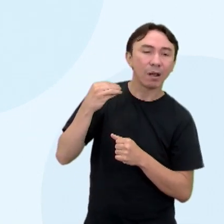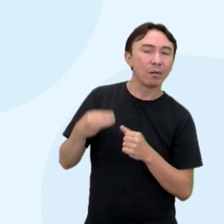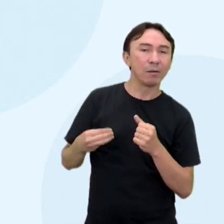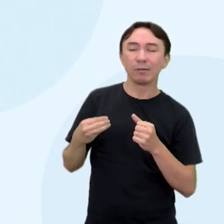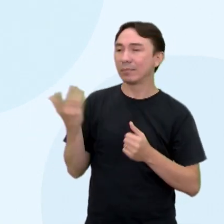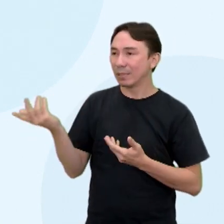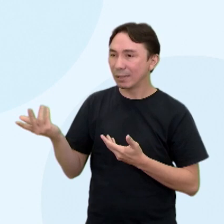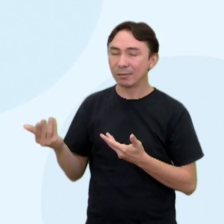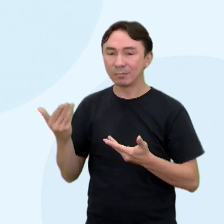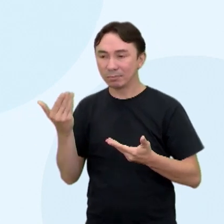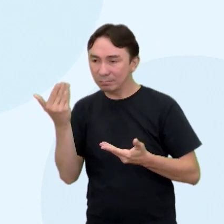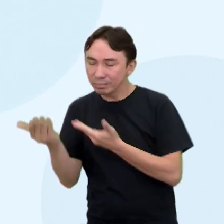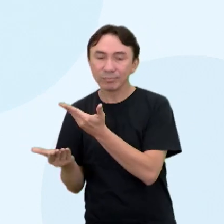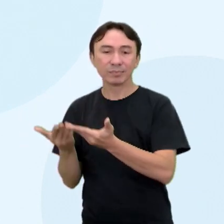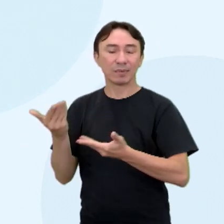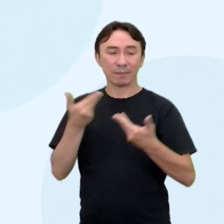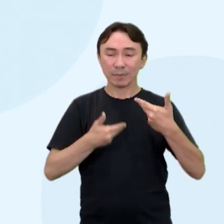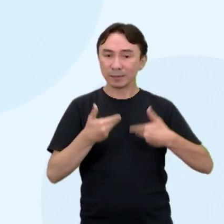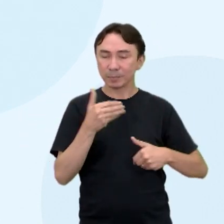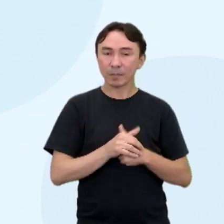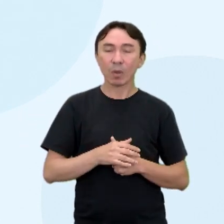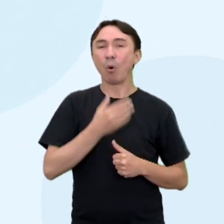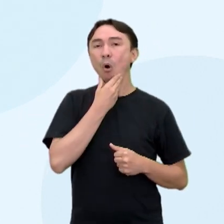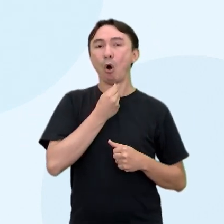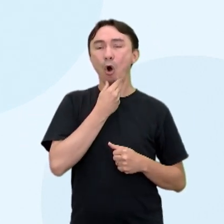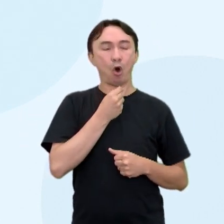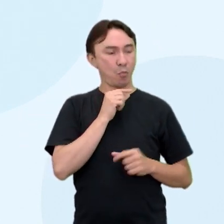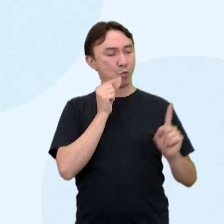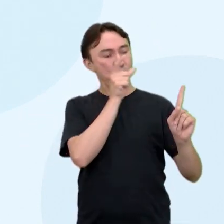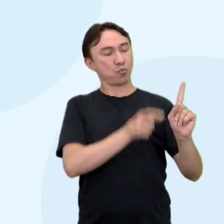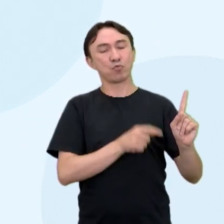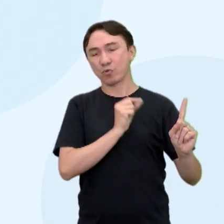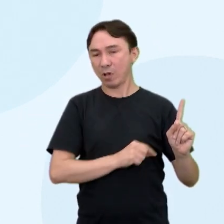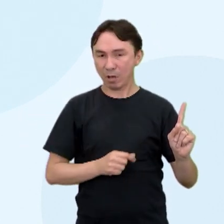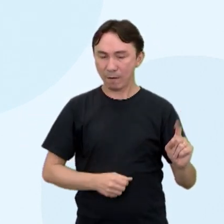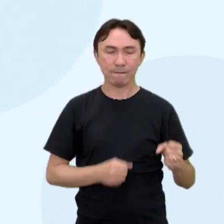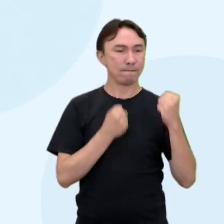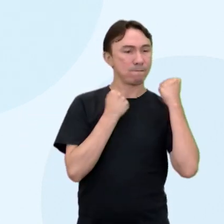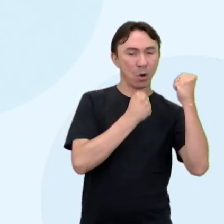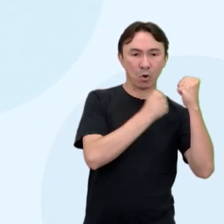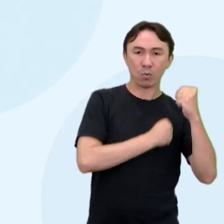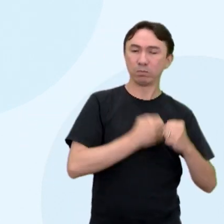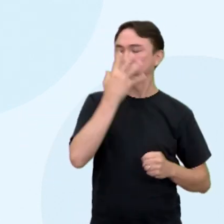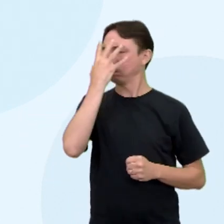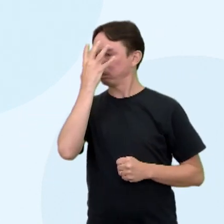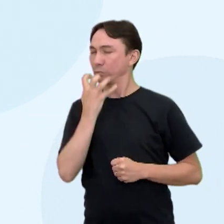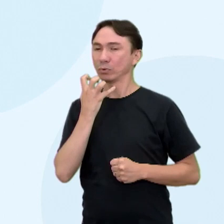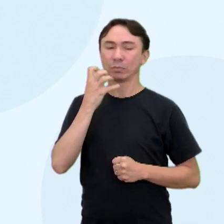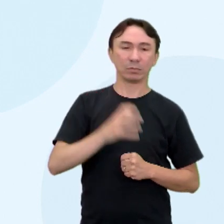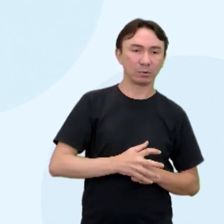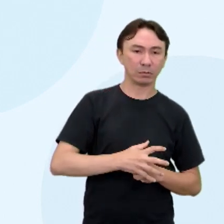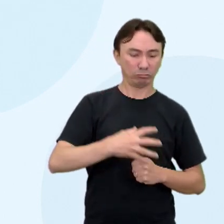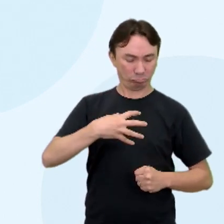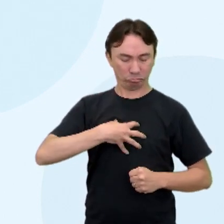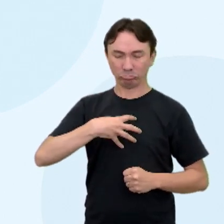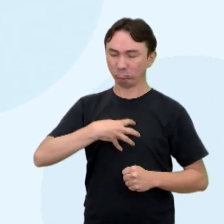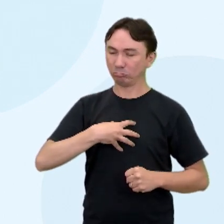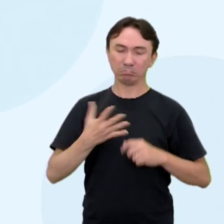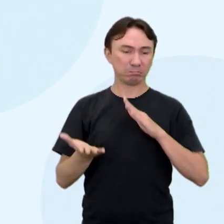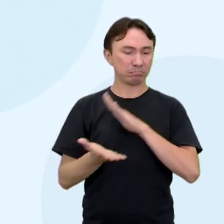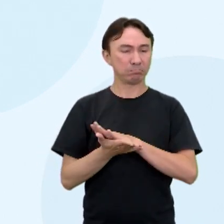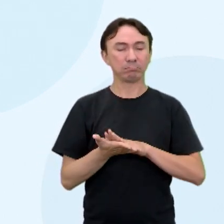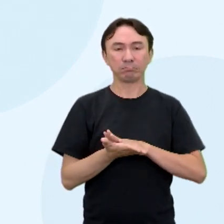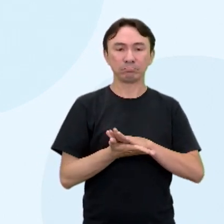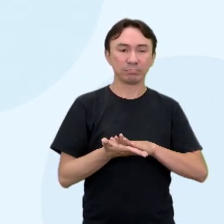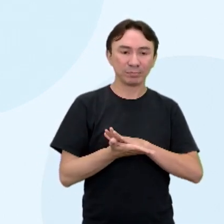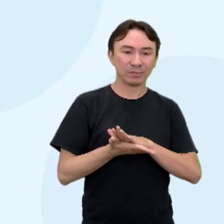O frágil é importante aí. E o que é ser homem? Homem é ser forte, bravo, isento de sentimentos, né? Na verdade é ser tudo